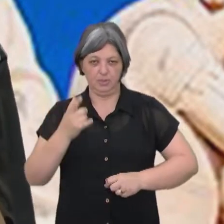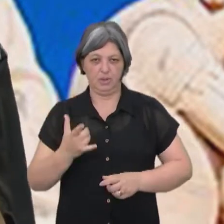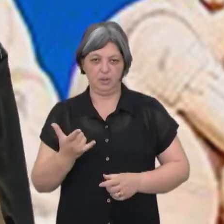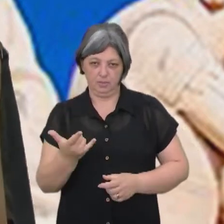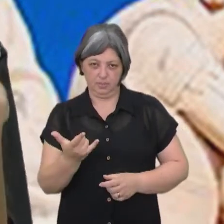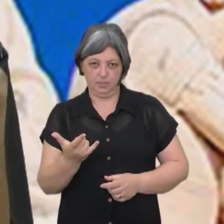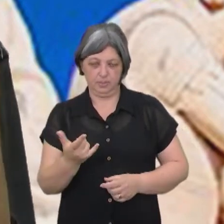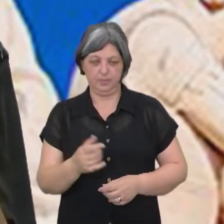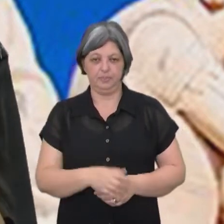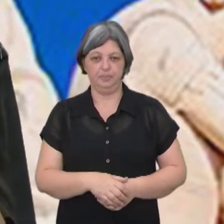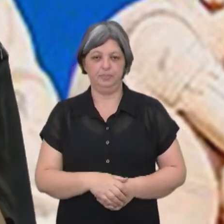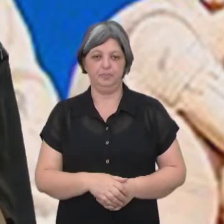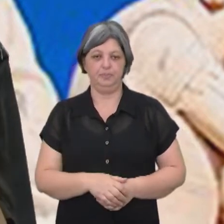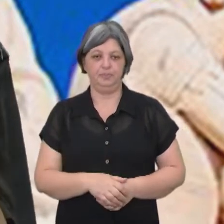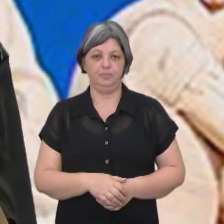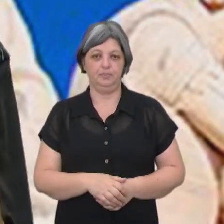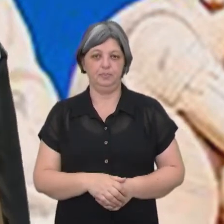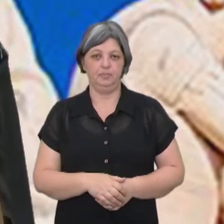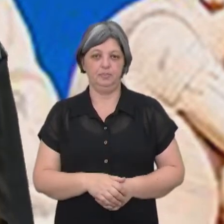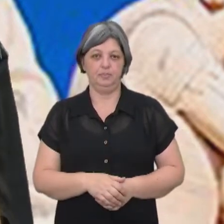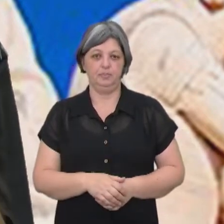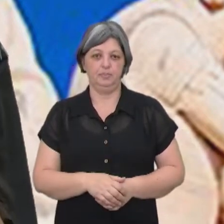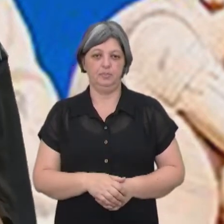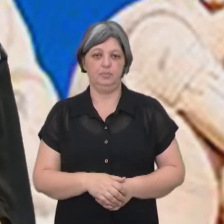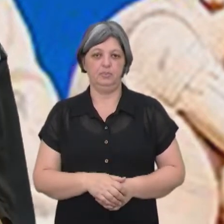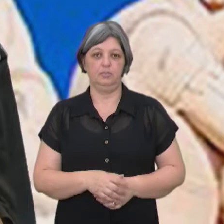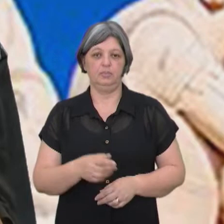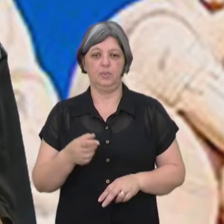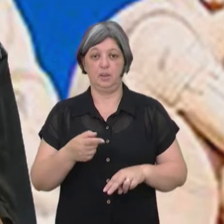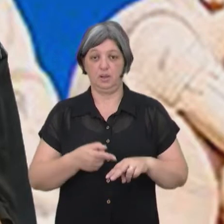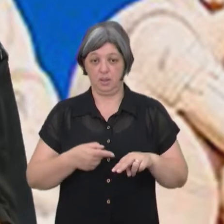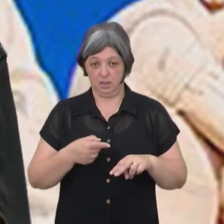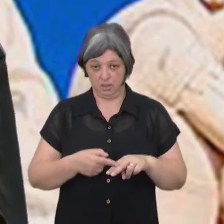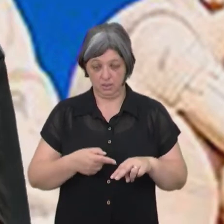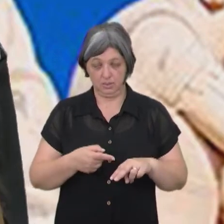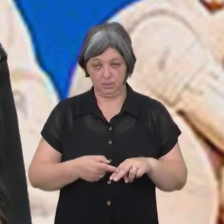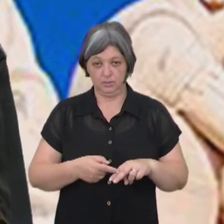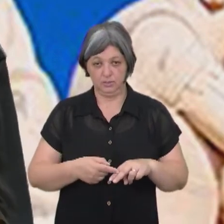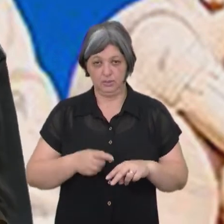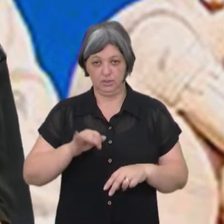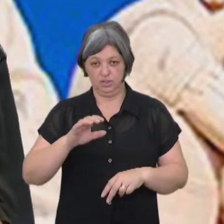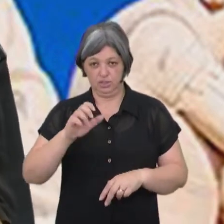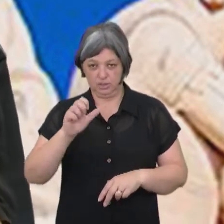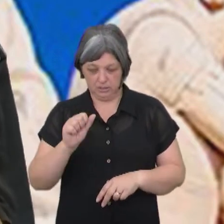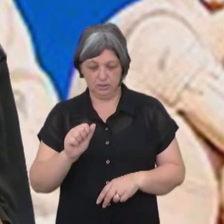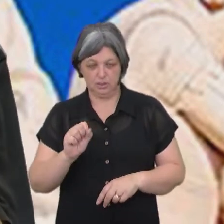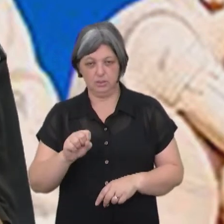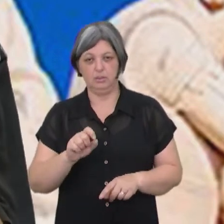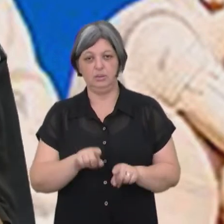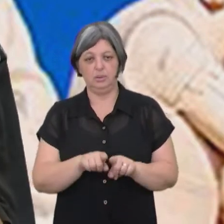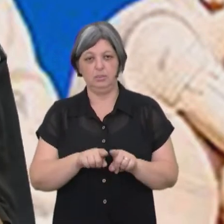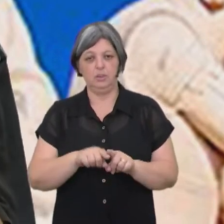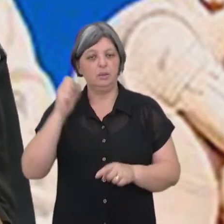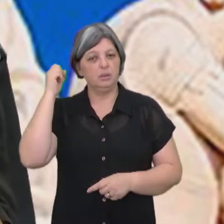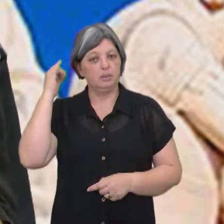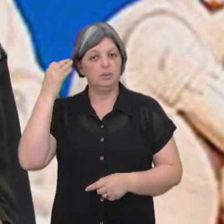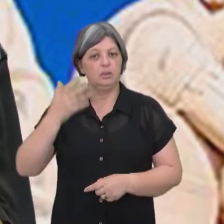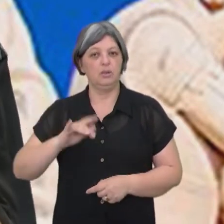Homem-Aranha. Tô com uma calça jeans, tênis, e já emendando aí com a minha